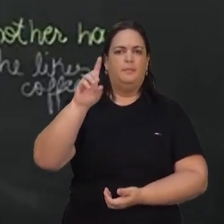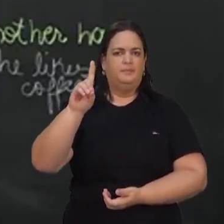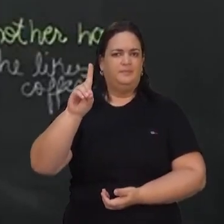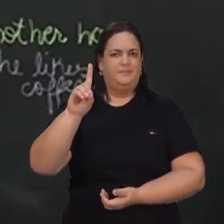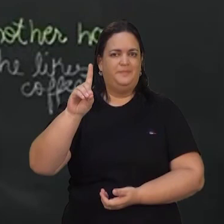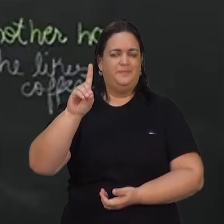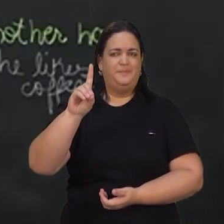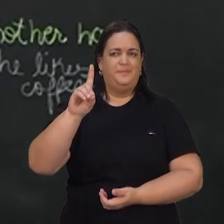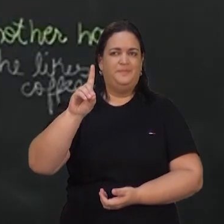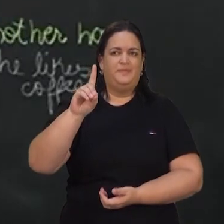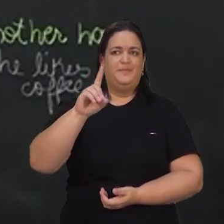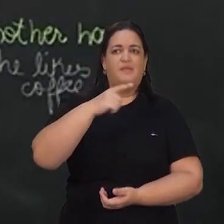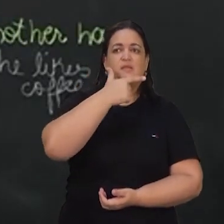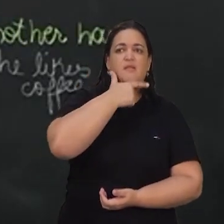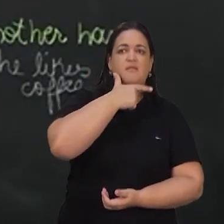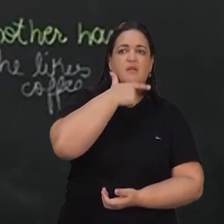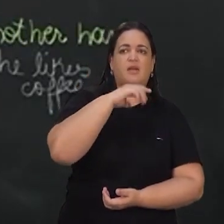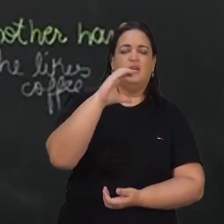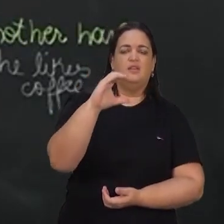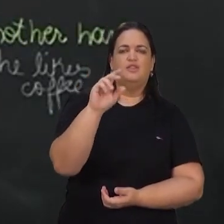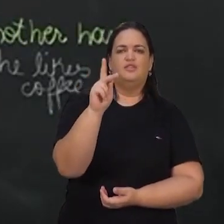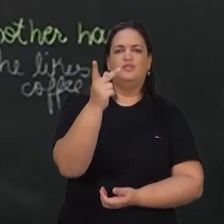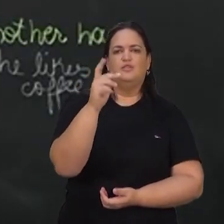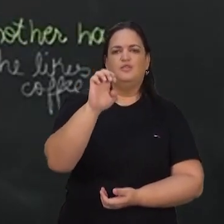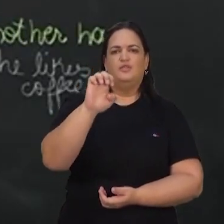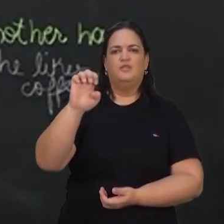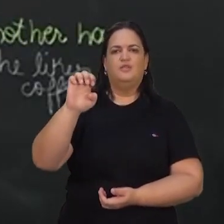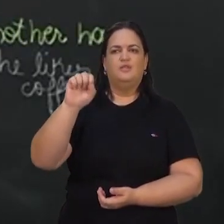Ok? Aqui eu tenho cheese.